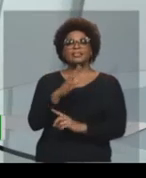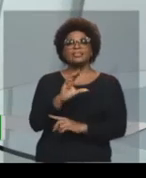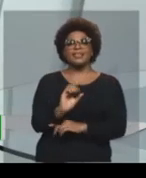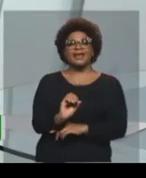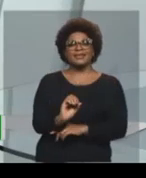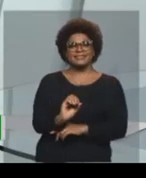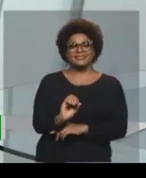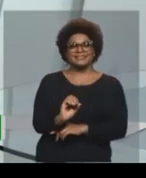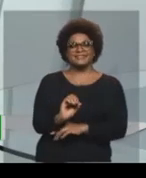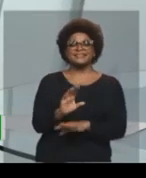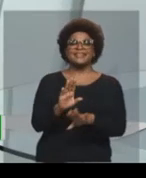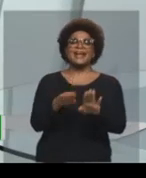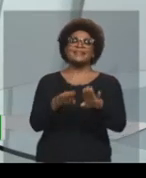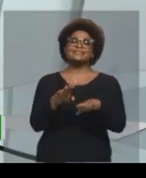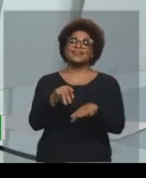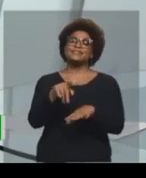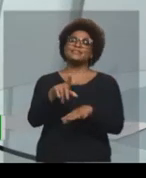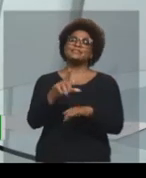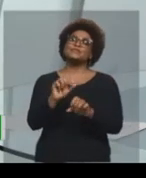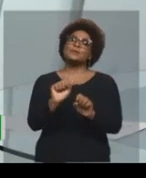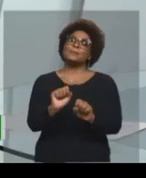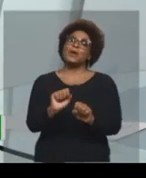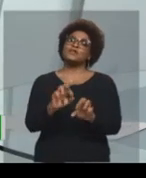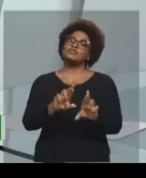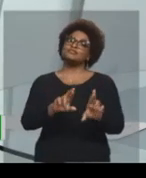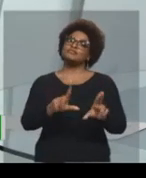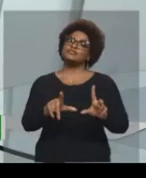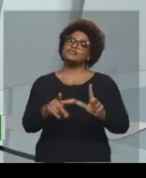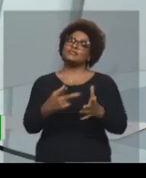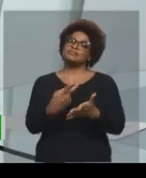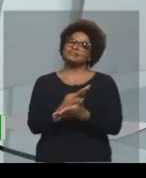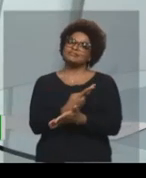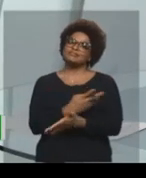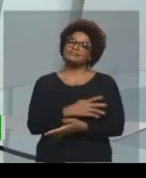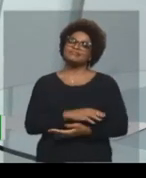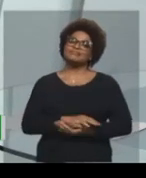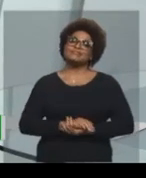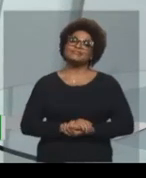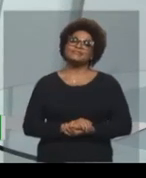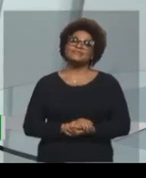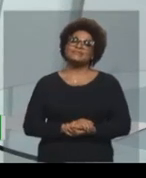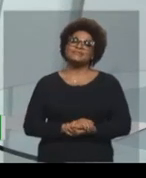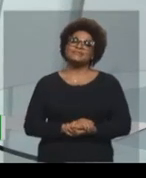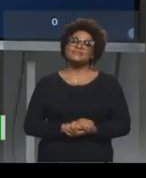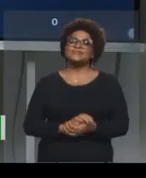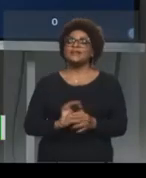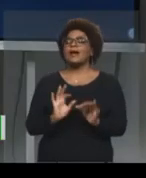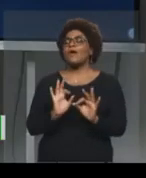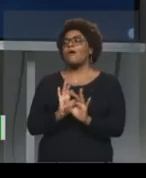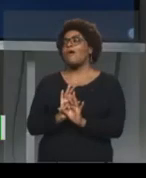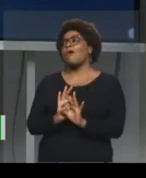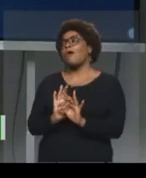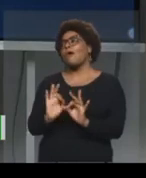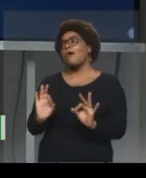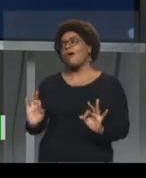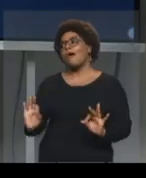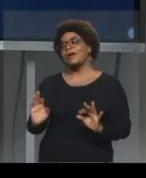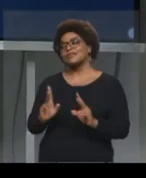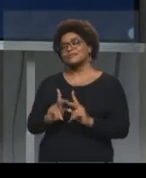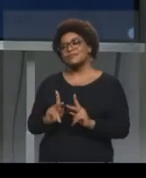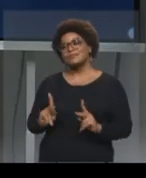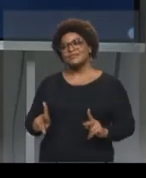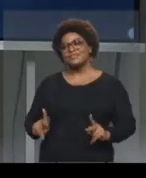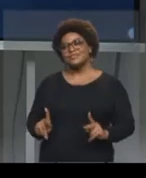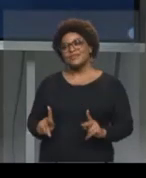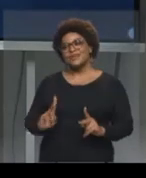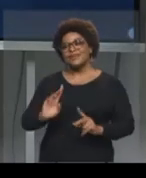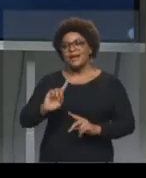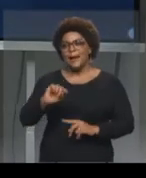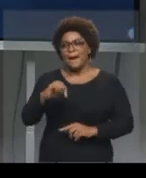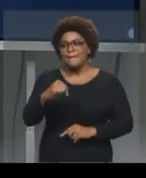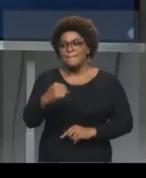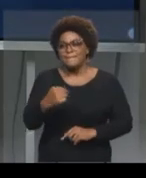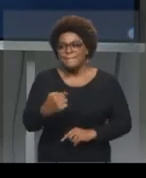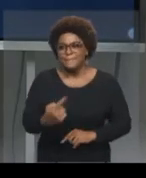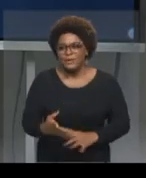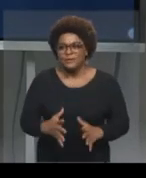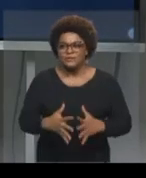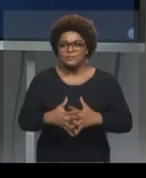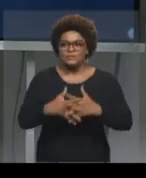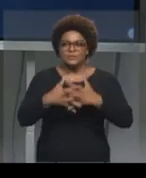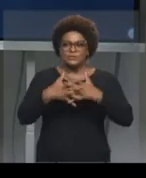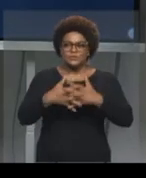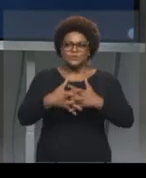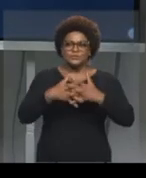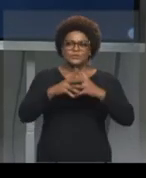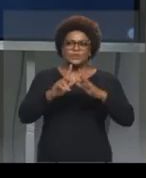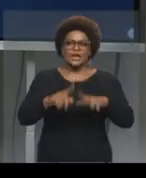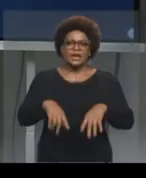não acontecer, versos do mesmo tamanho. Excelente, professora. A nossa próxima dúvida é do 1º ano. O